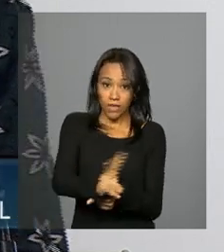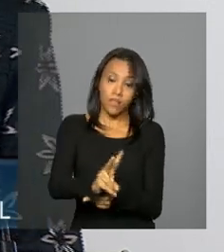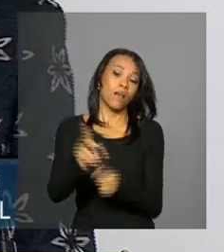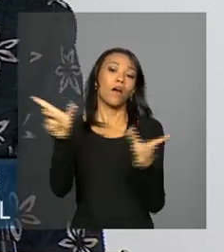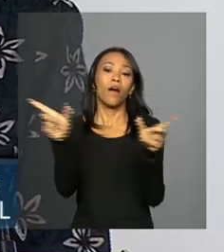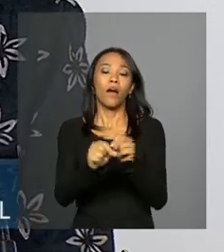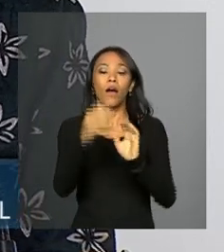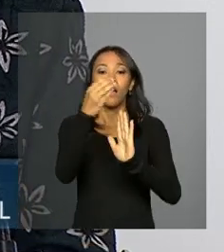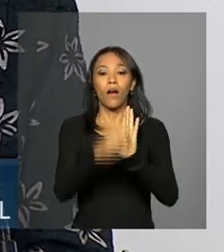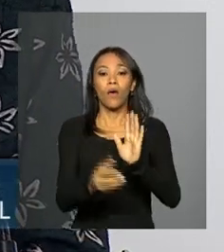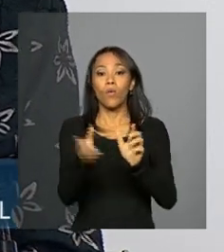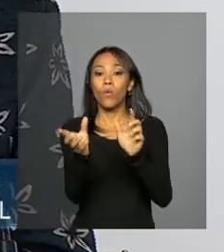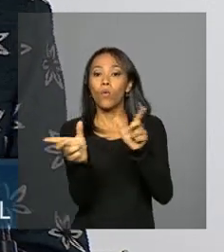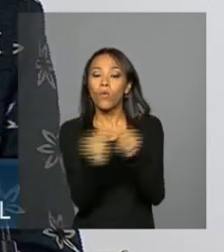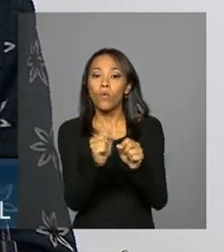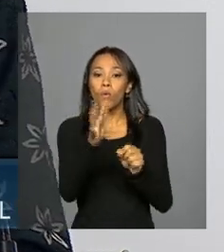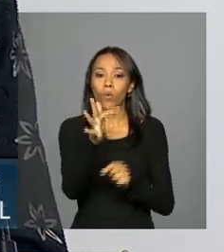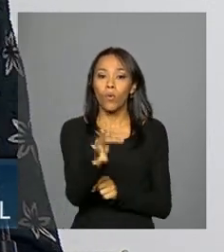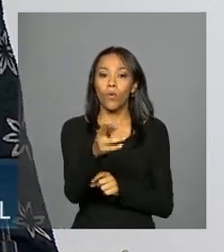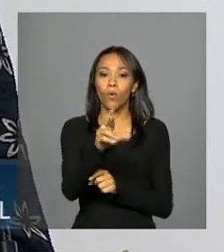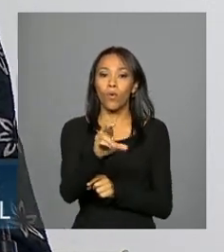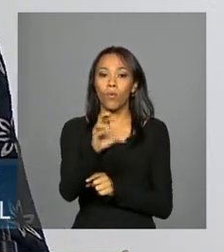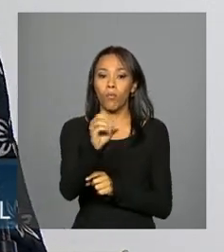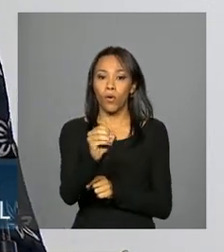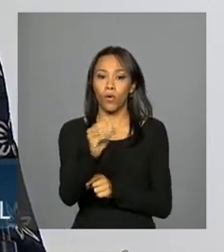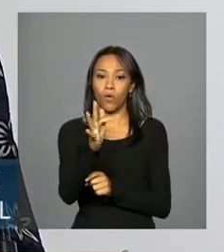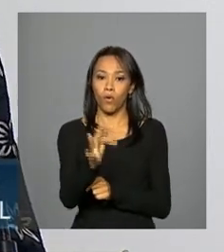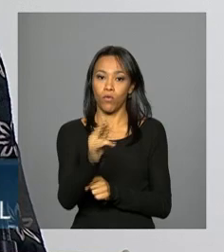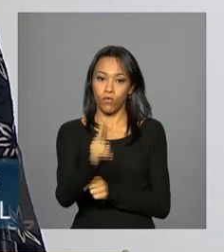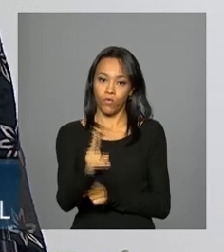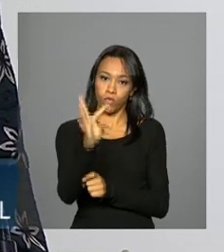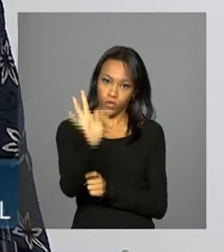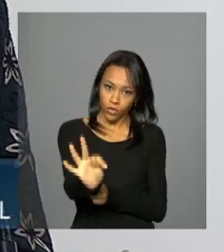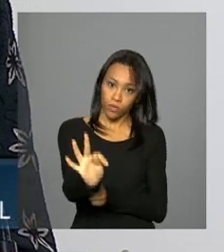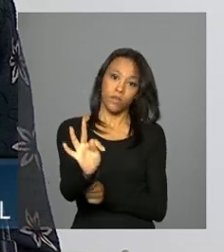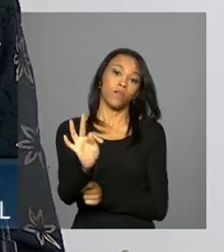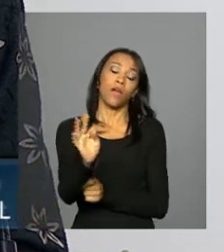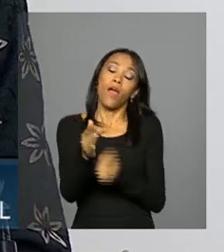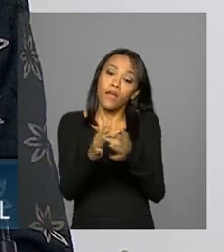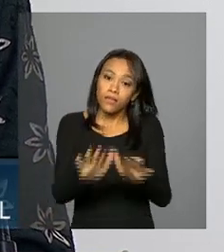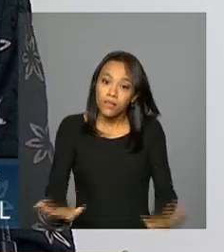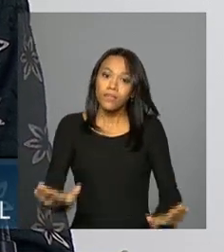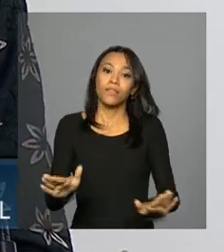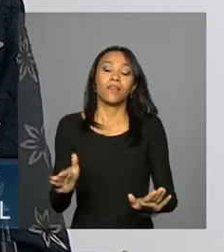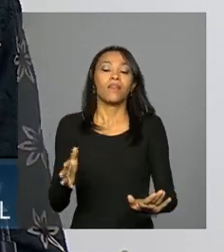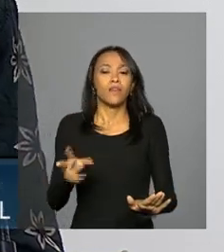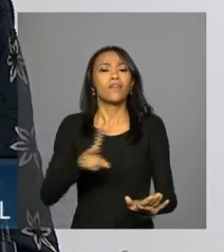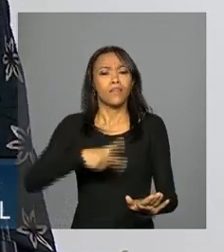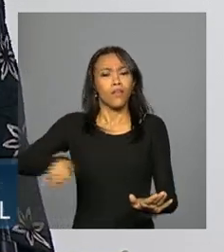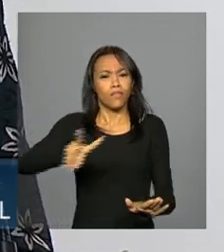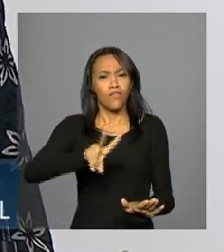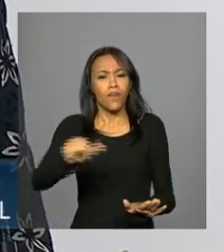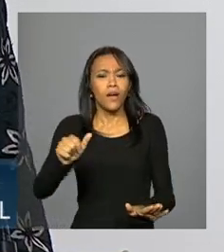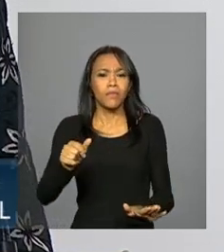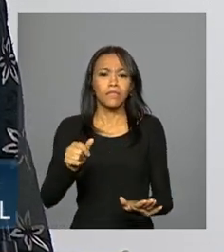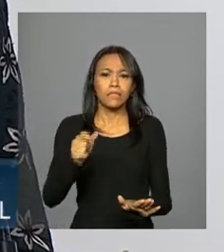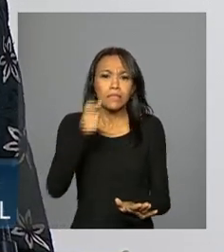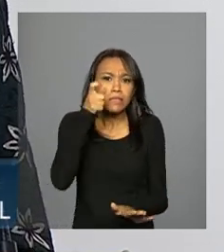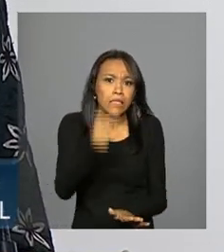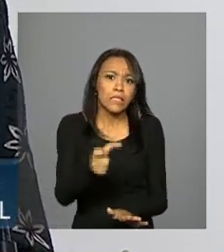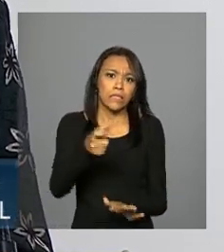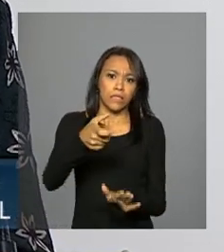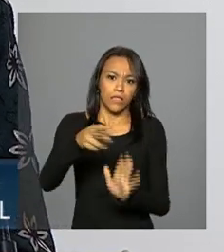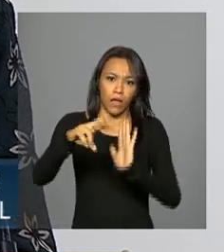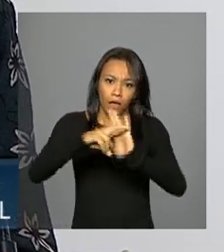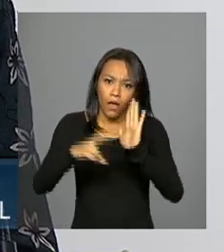efetiva modernização da gestão dos clubes de futebol. Assim, acompanharemos com interesse, rigor